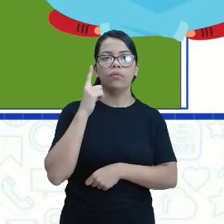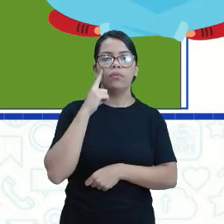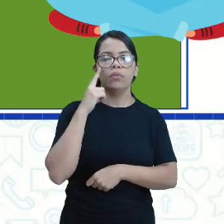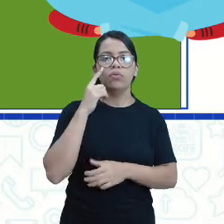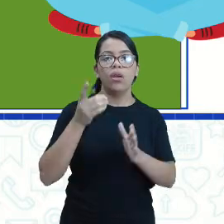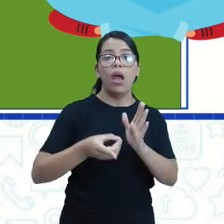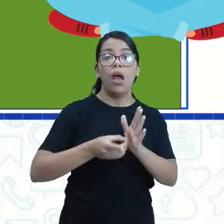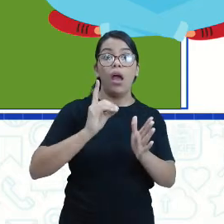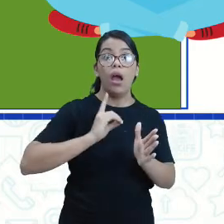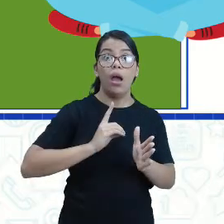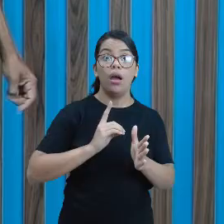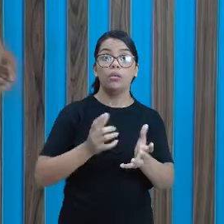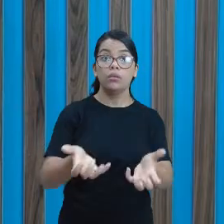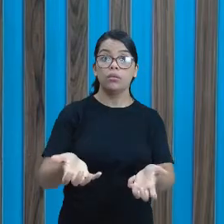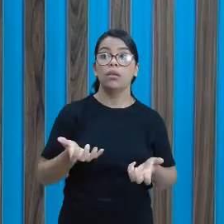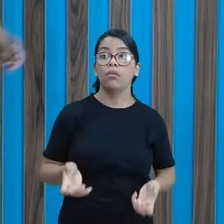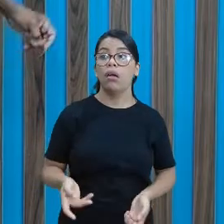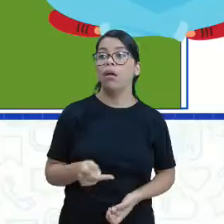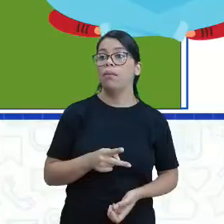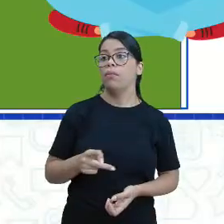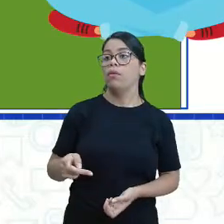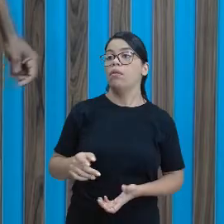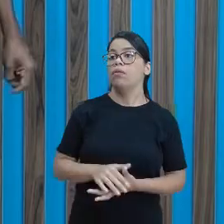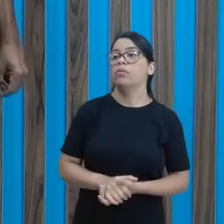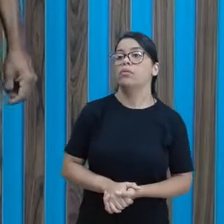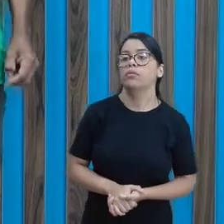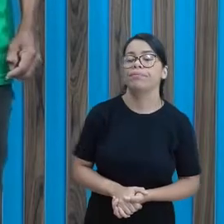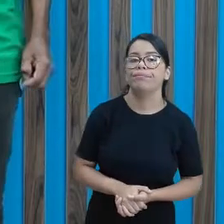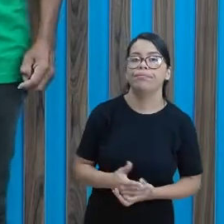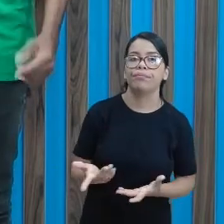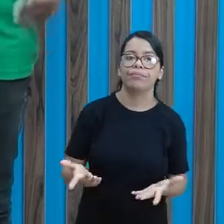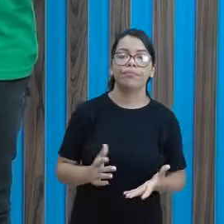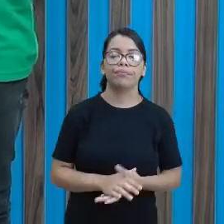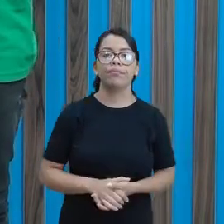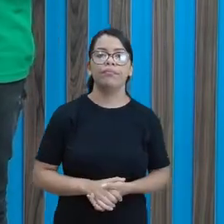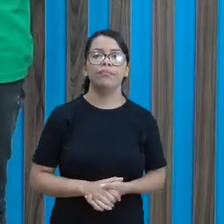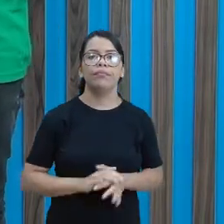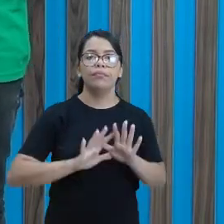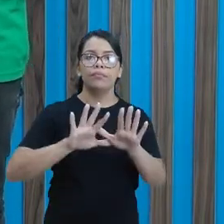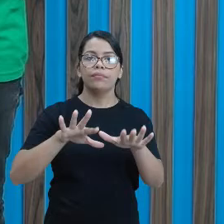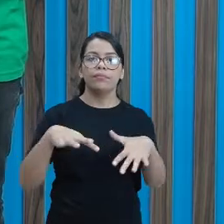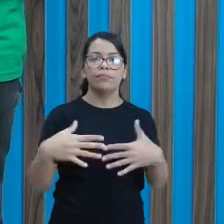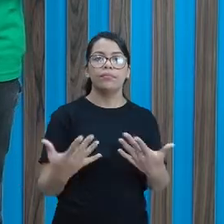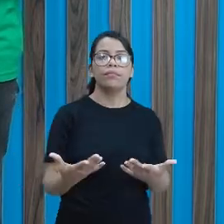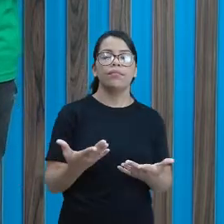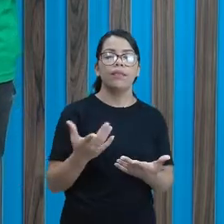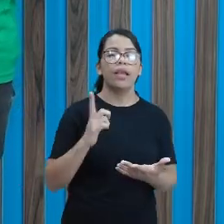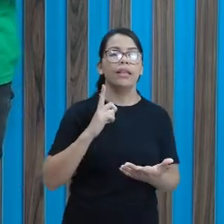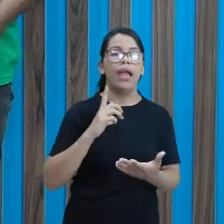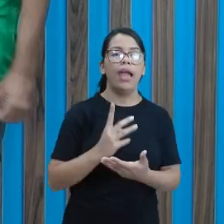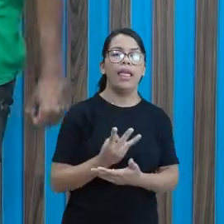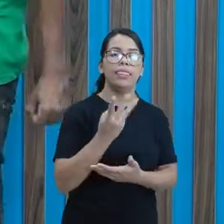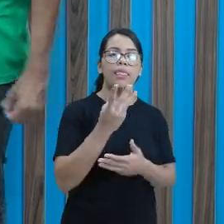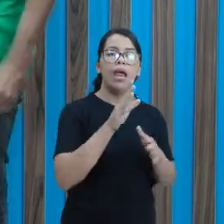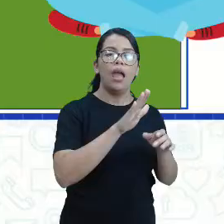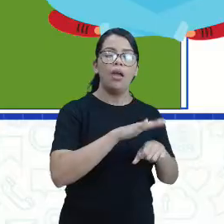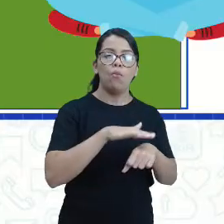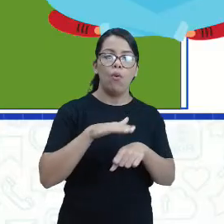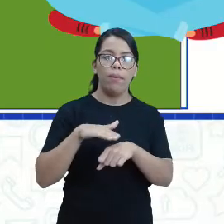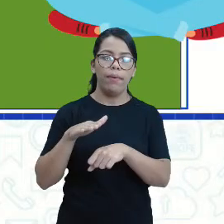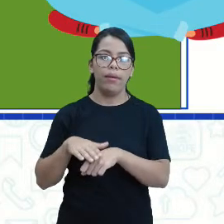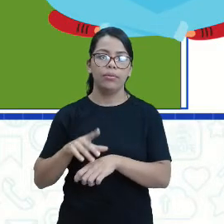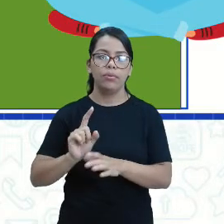Milton Santos, eu quero... Professor, me antecipei. Antecipou, acontece. A globalização divide-se em 3 fases. Primeiro é o seguinte, foi as